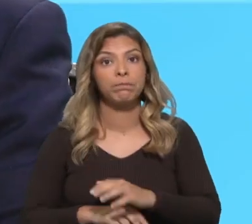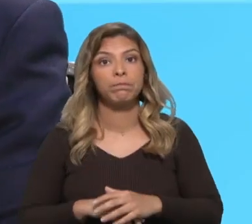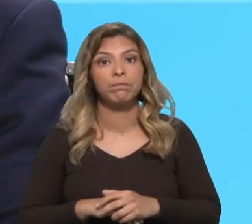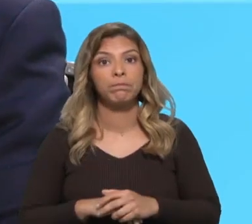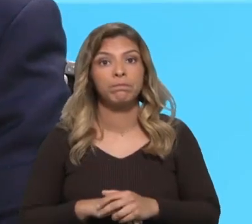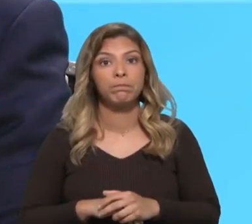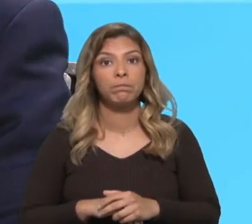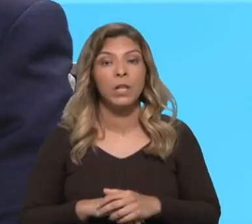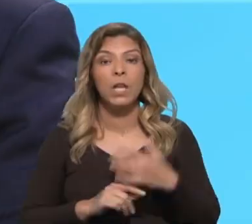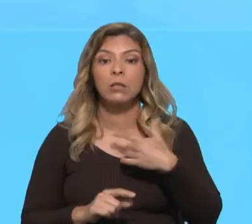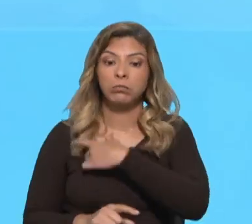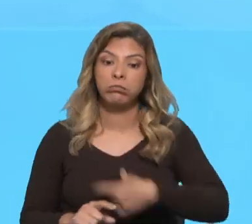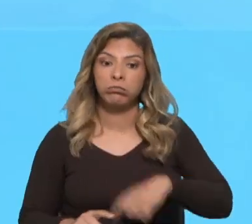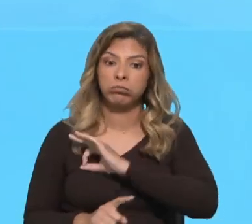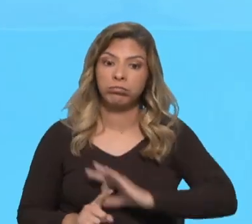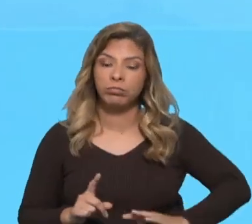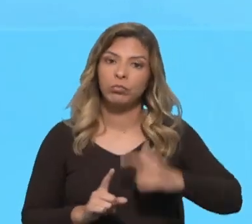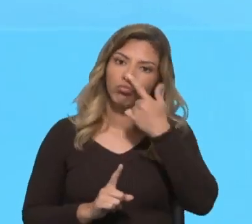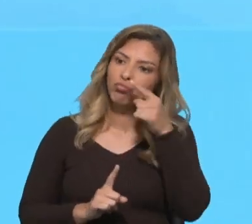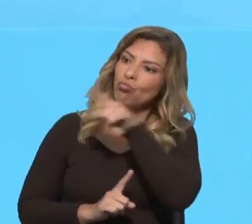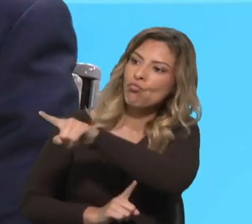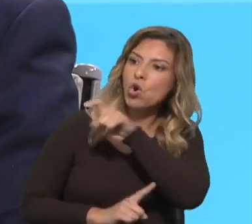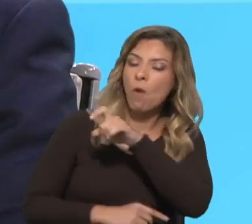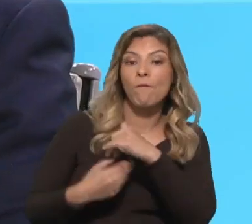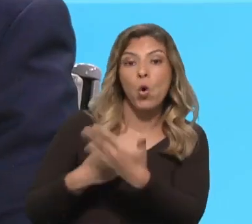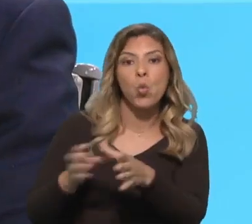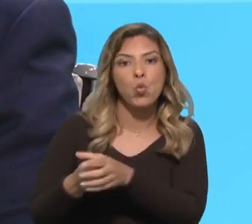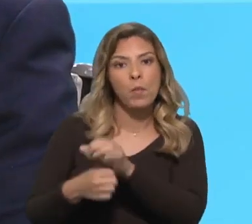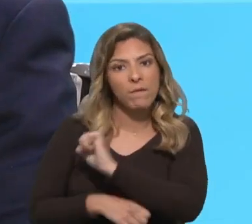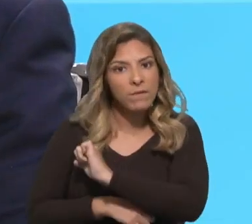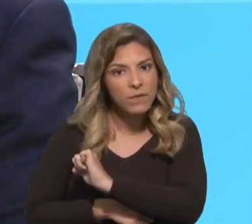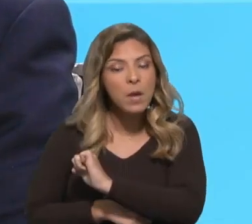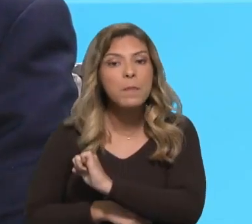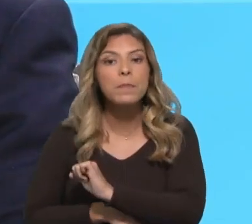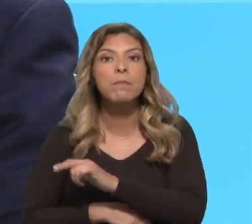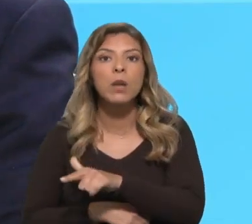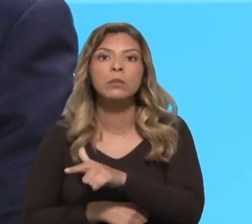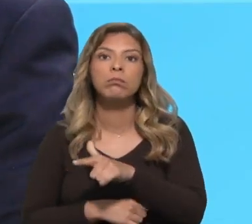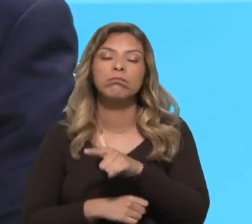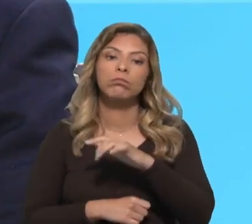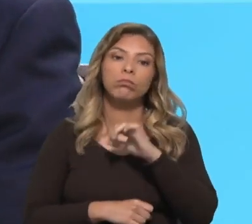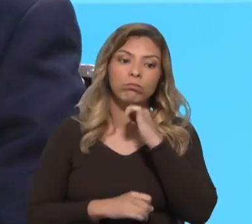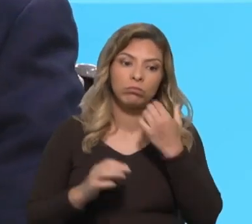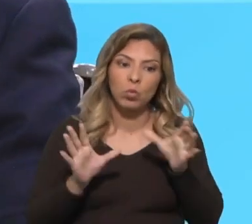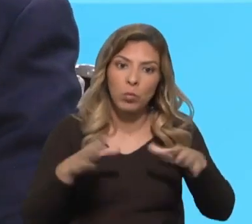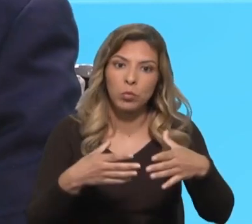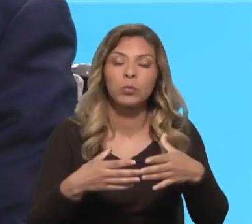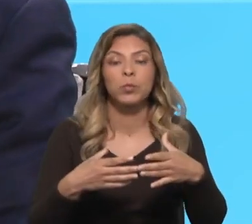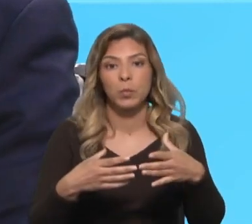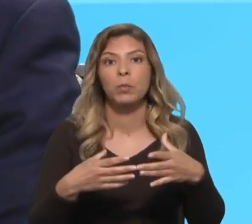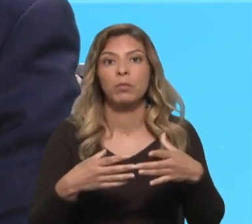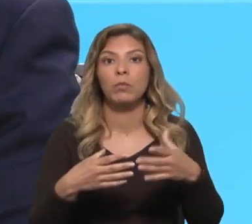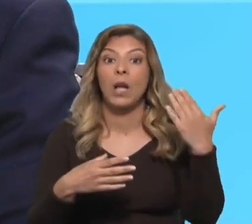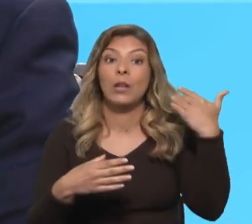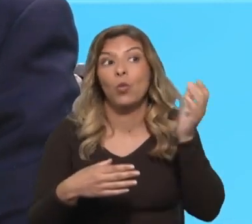os cardeais foi escolhido fora do grupo, e tinha sido um conclave que se tinha arrastado, um conclave, salvo seja, porque ainda não